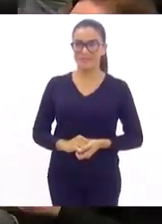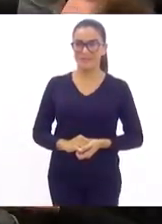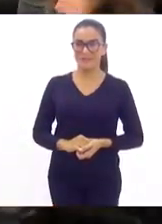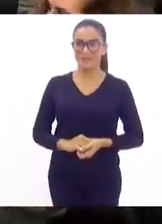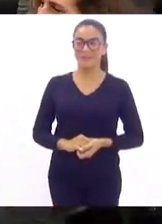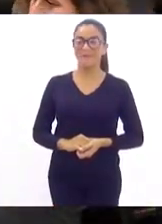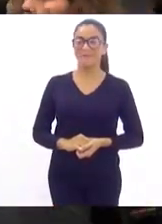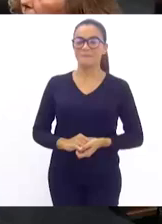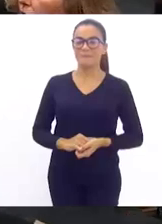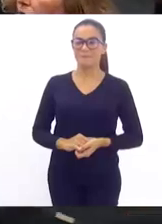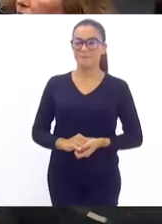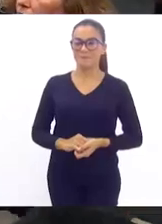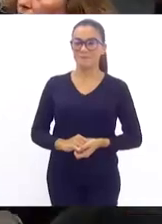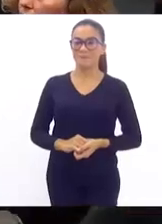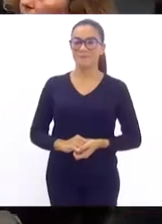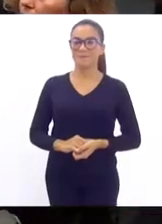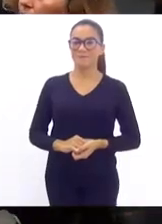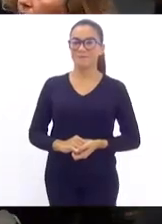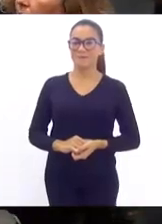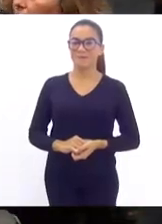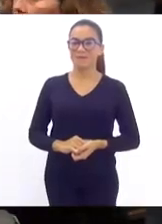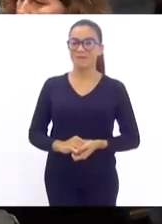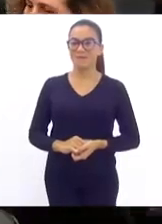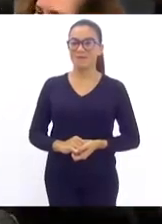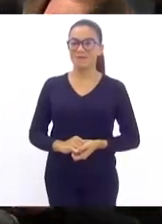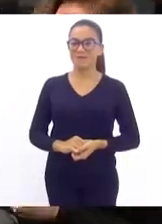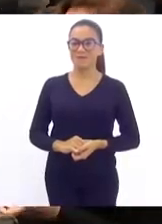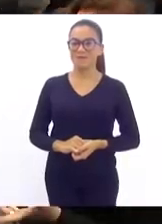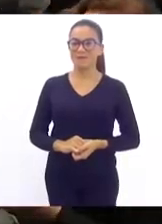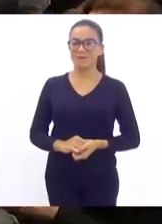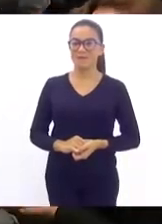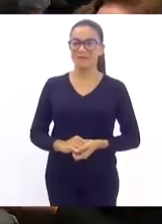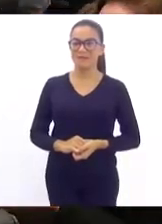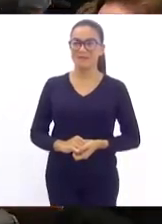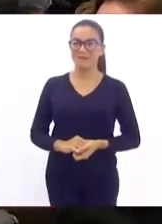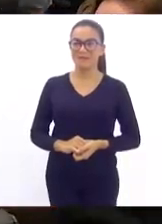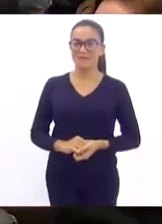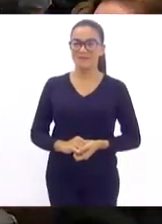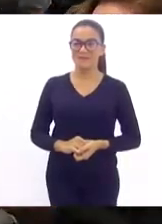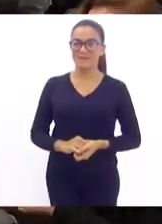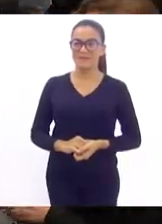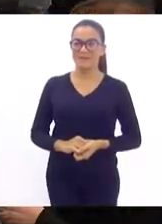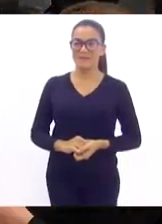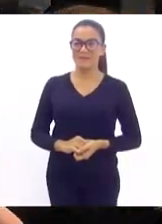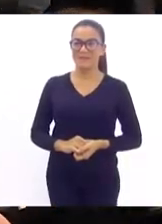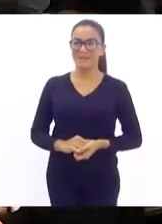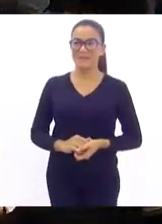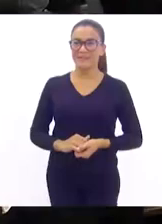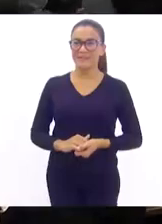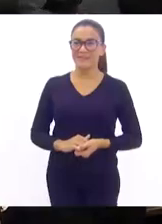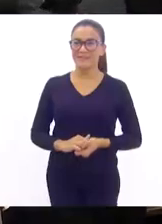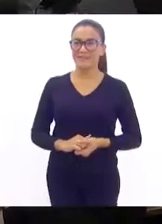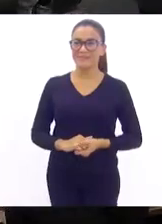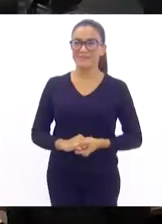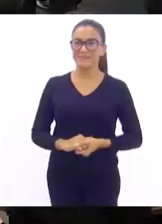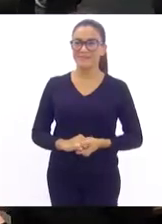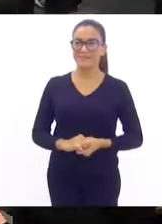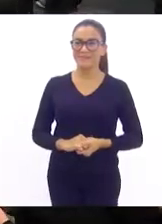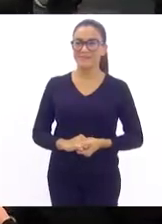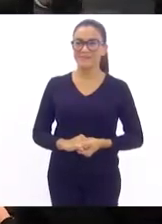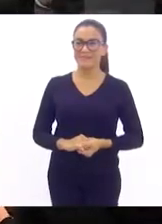Mas é o nome do deputado? A presidência convida o nome do deputado. Vinícius, a Lucinha Leá está lá para a gente. A